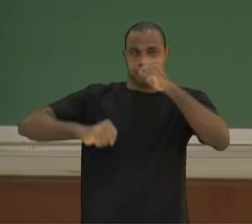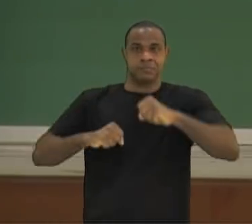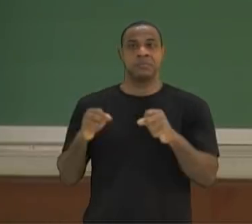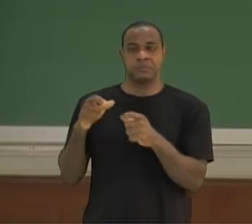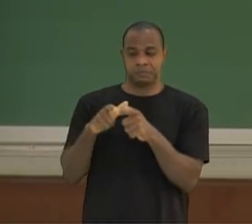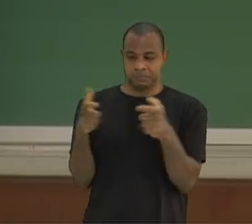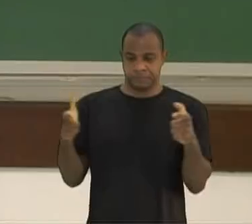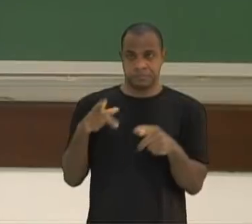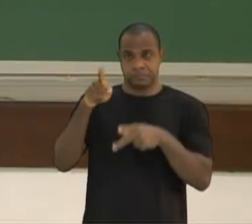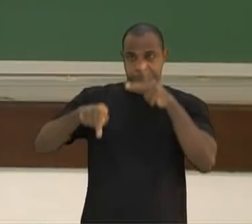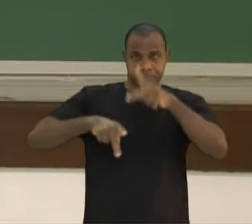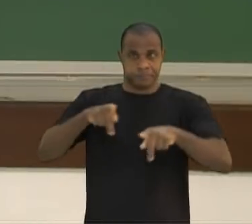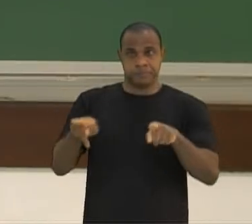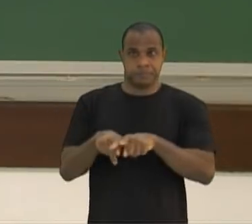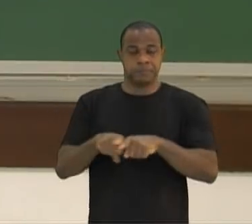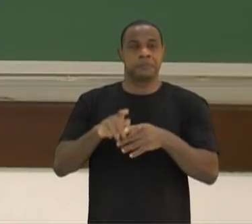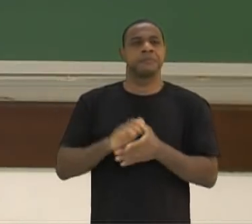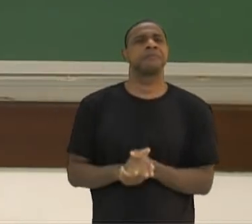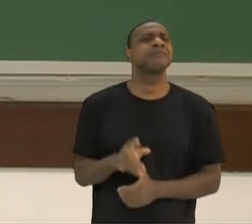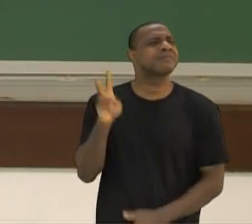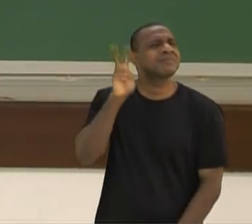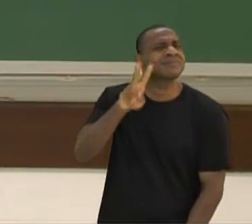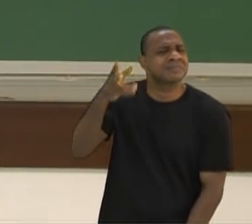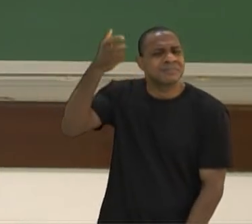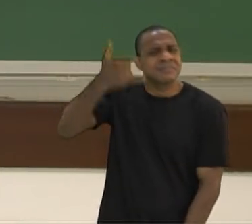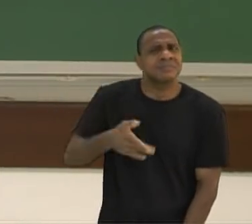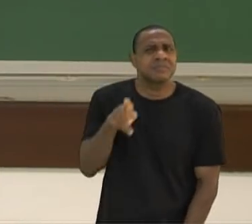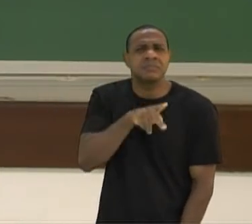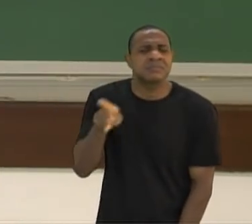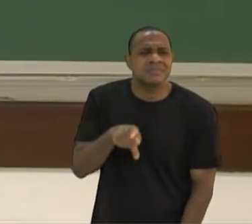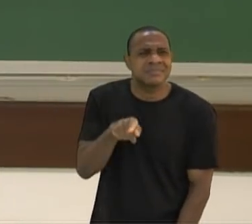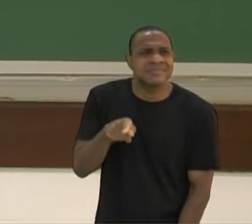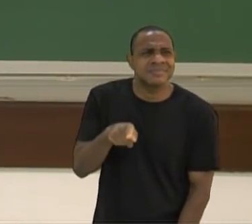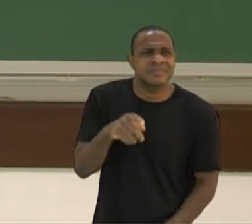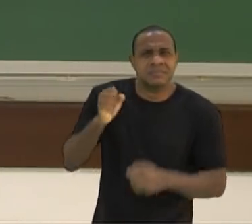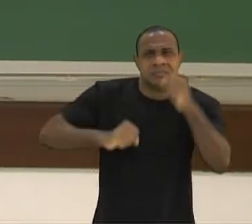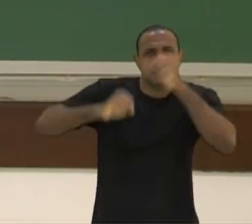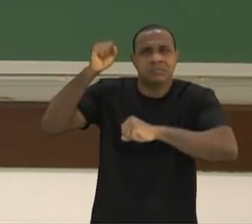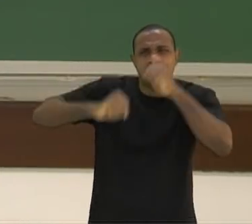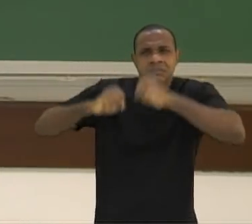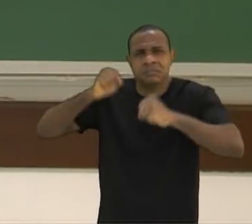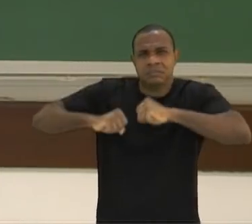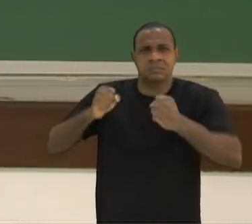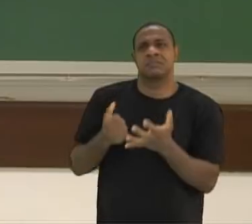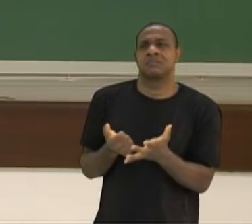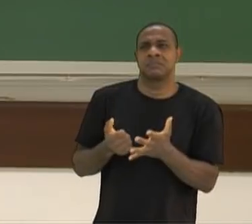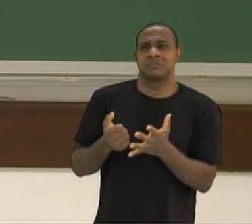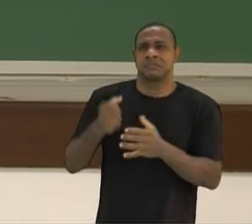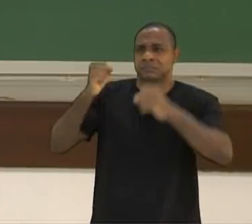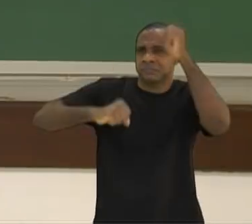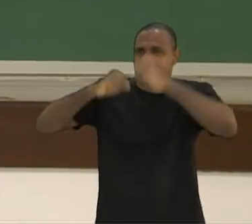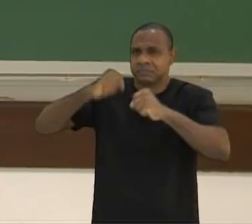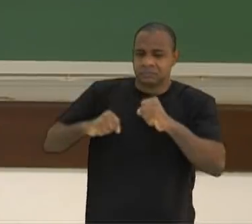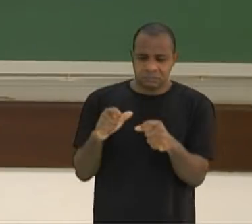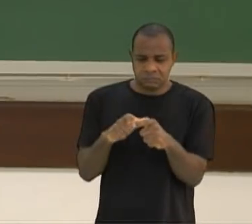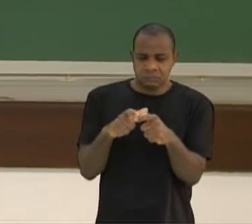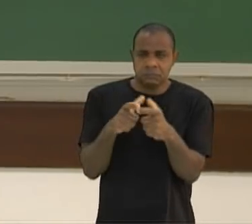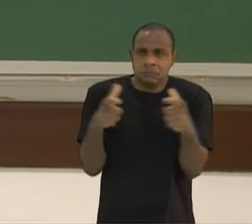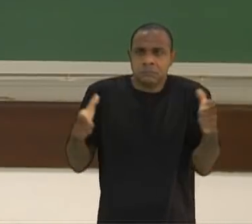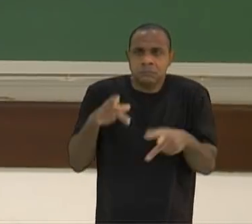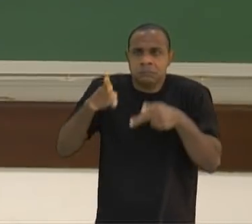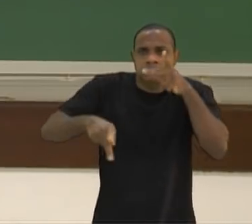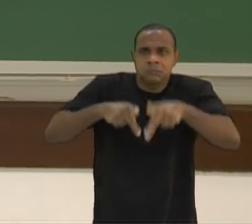Lembram quando a professora comentou lá para vocês que a industrialização e a urbanização estão diretamente relacionadas,